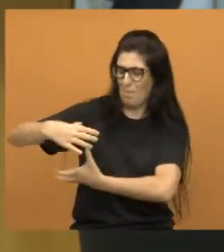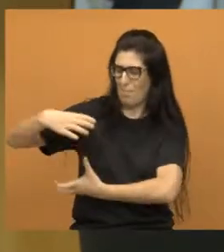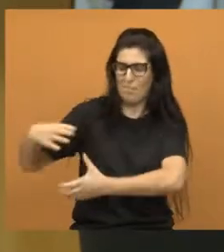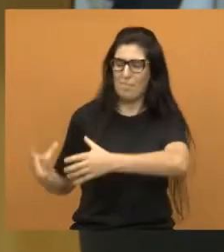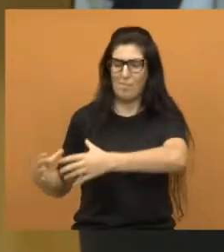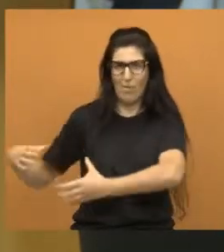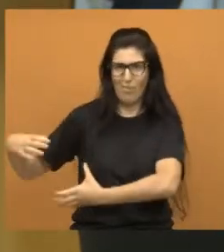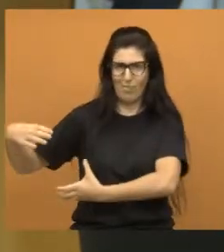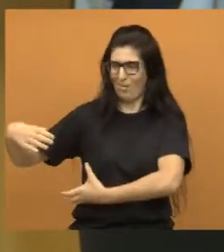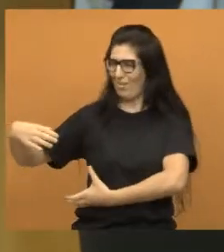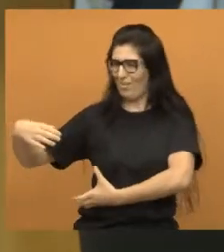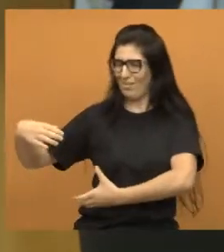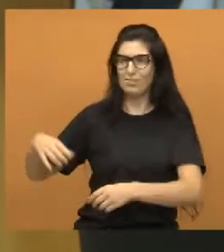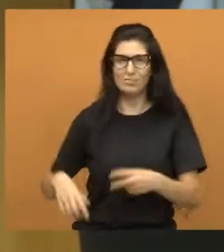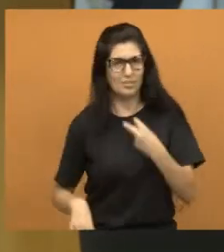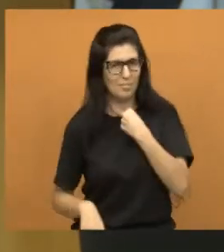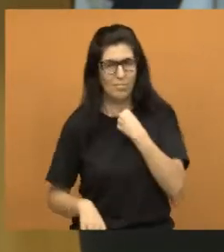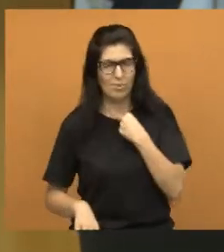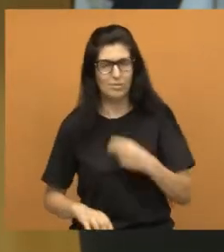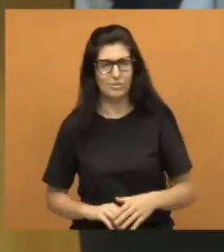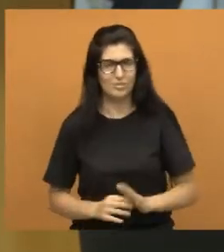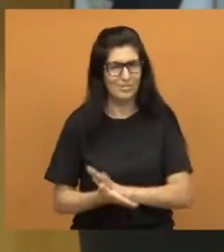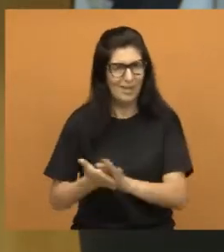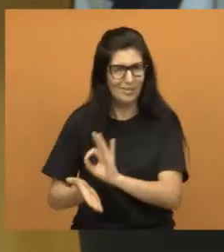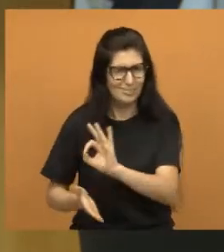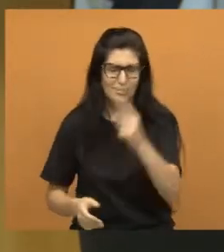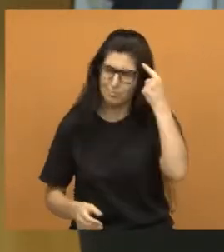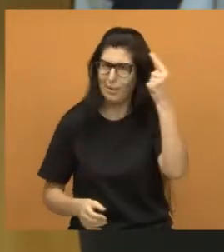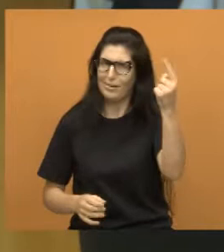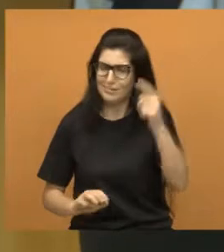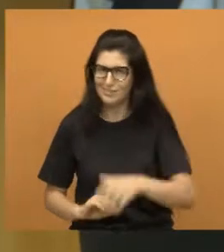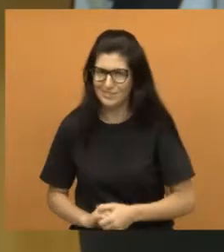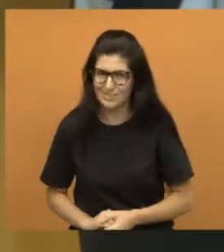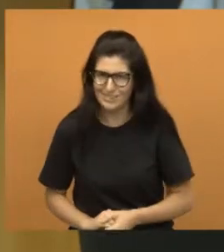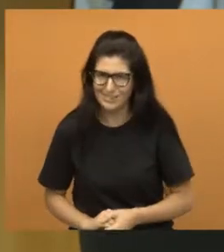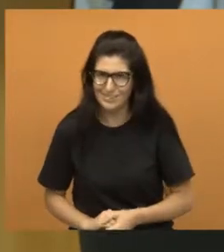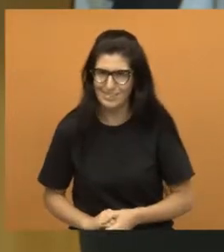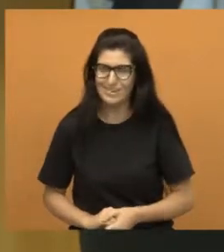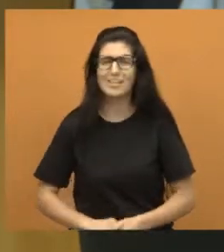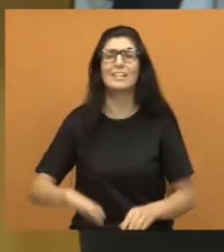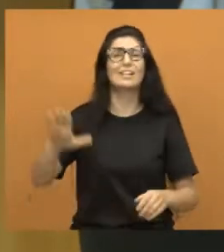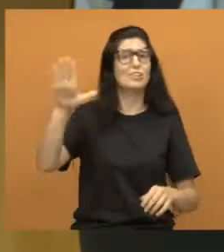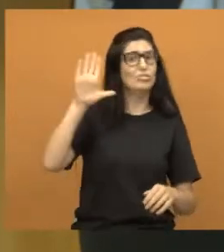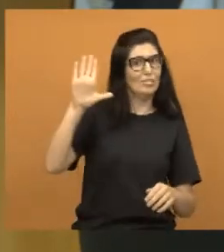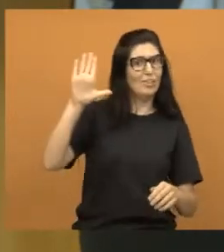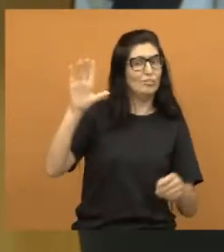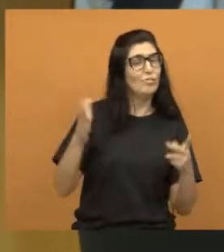nada, nada, nada. Ele não pode fazer isso. E se ele for ser candidato, pior ainda.